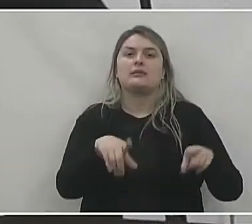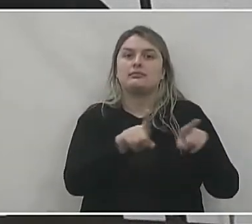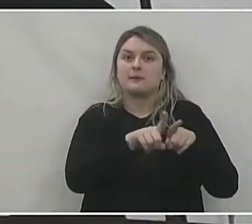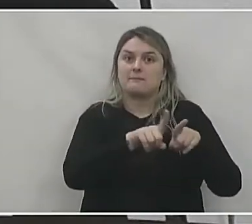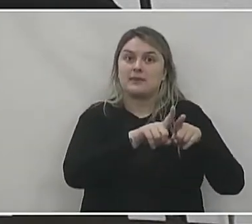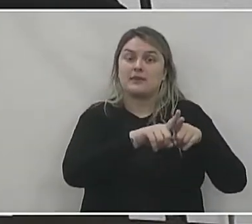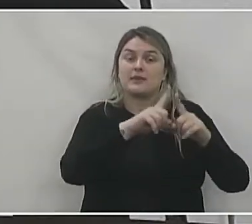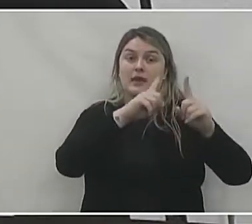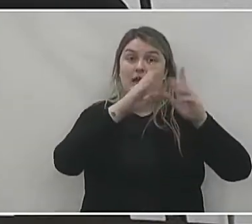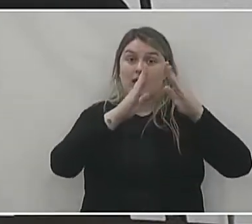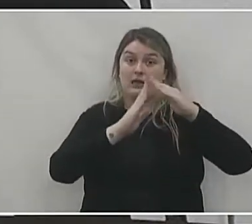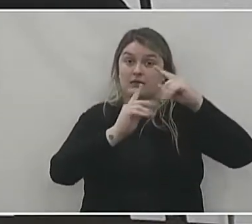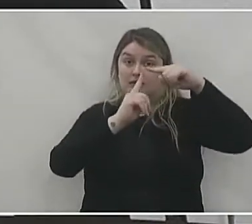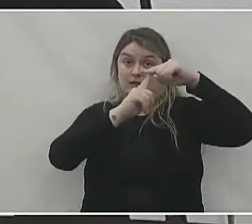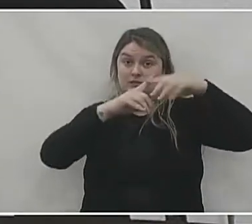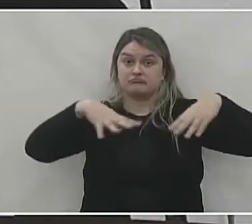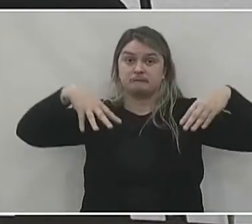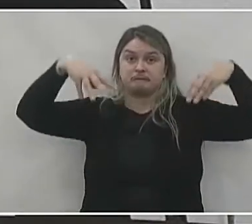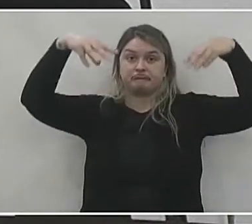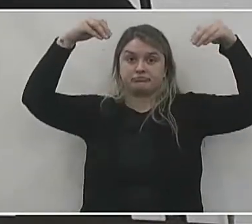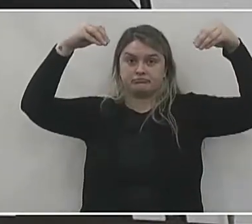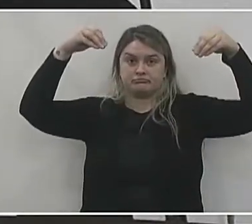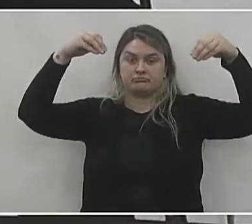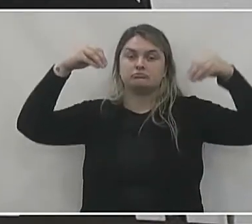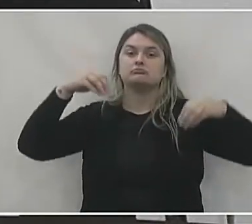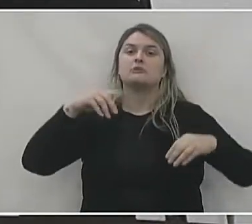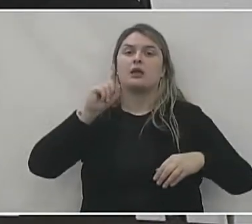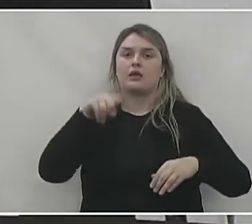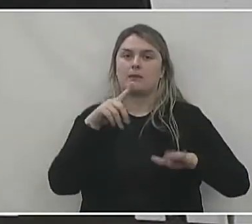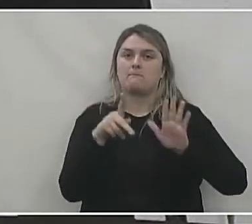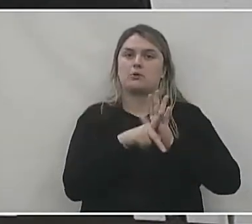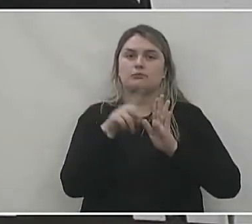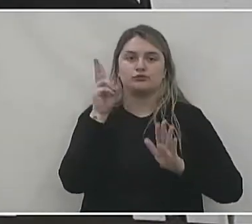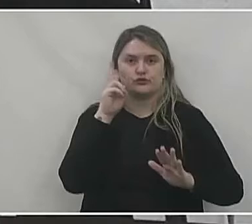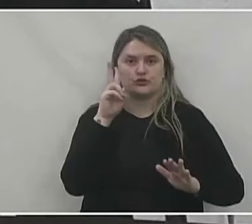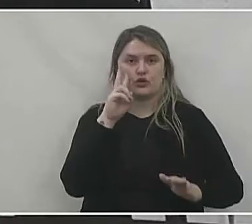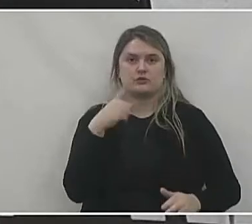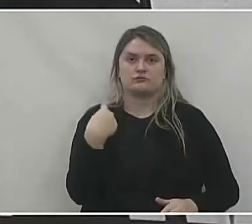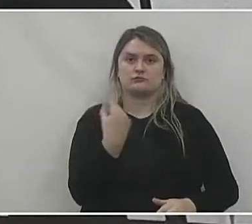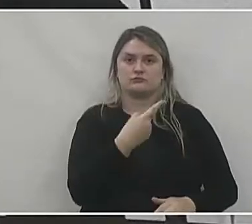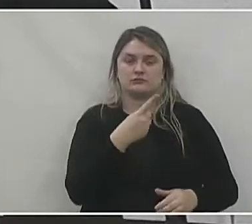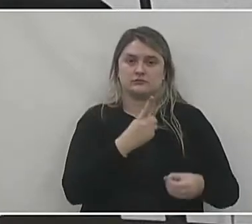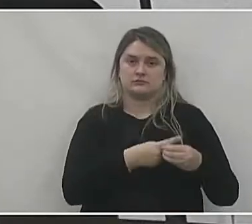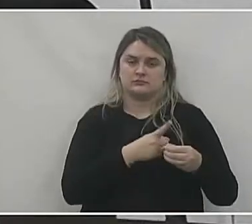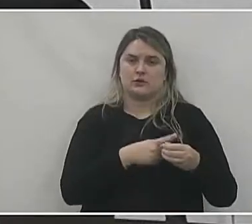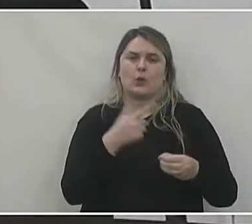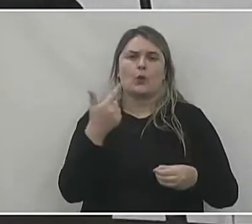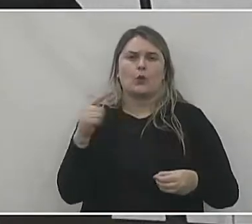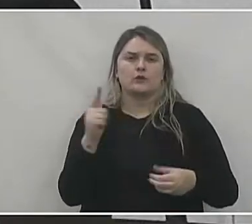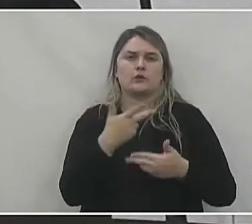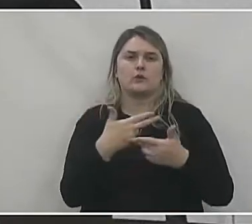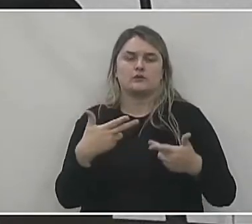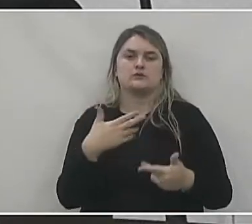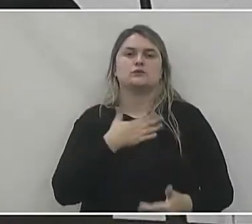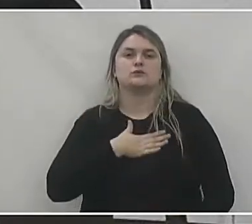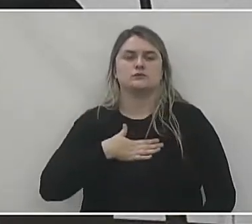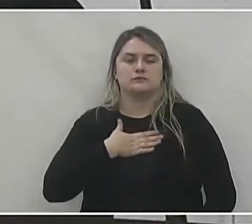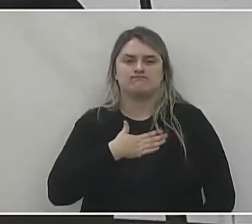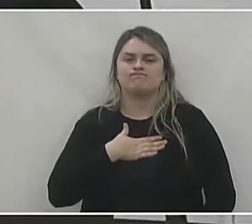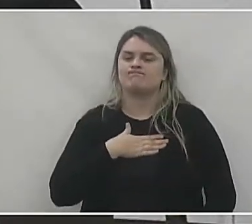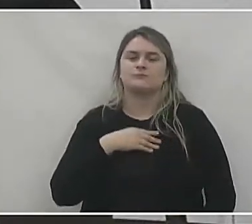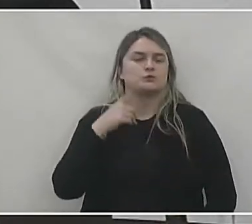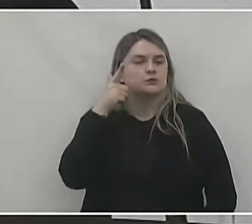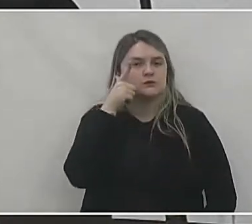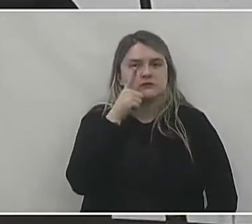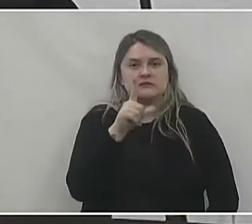também reformada, que daí não compete ao poder público, mas é um patrimônio histórico da cidade. E uma outra coisa que eu gostaria, e eu não